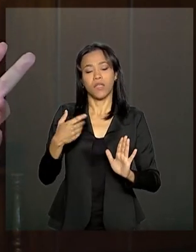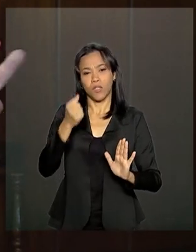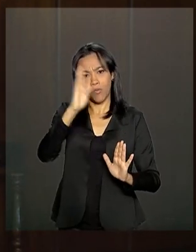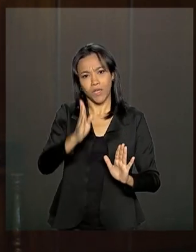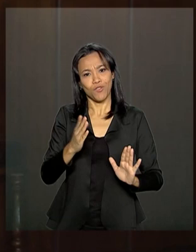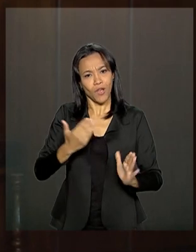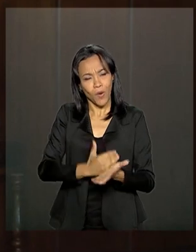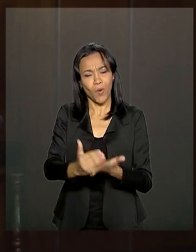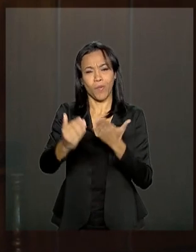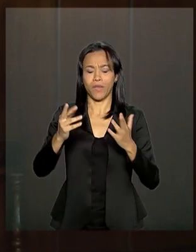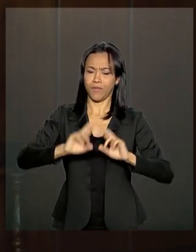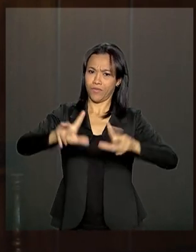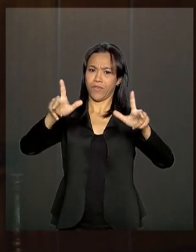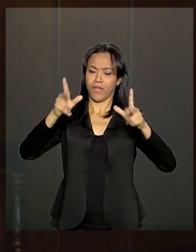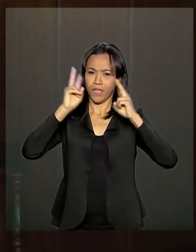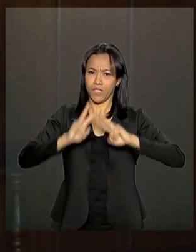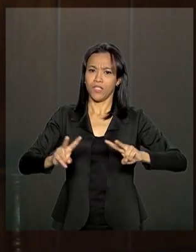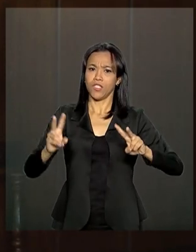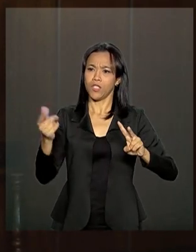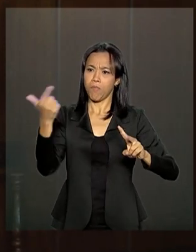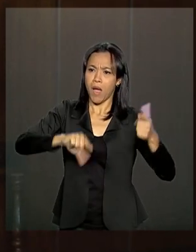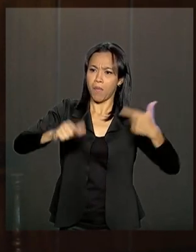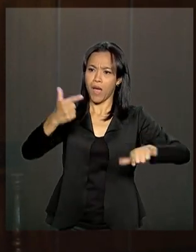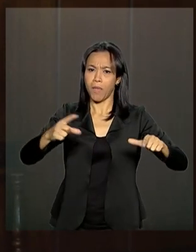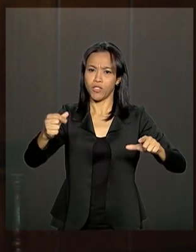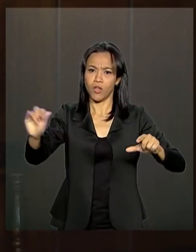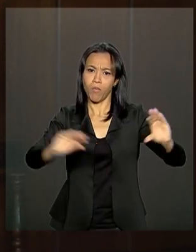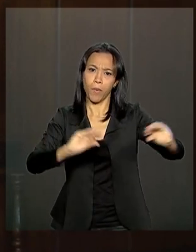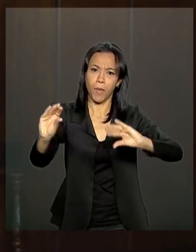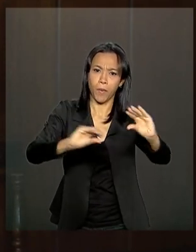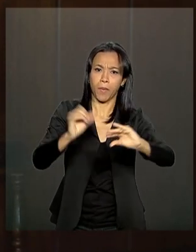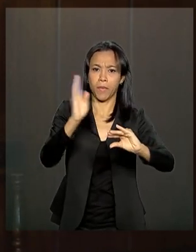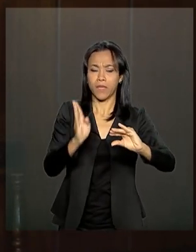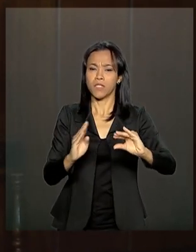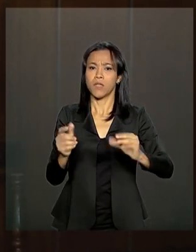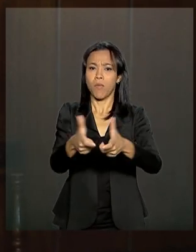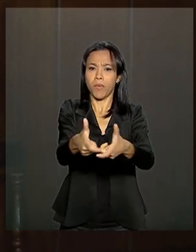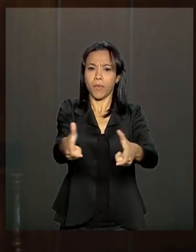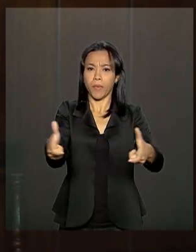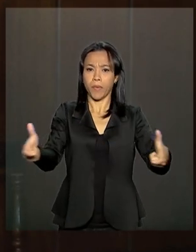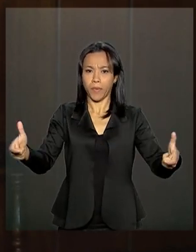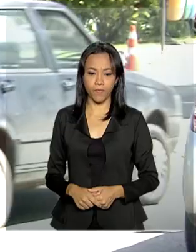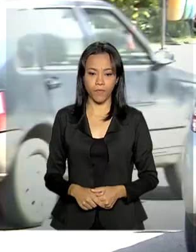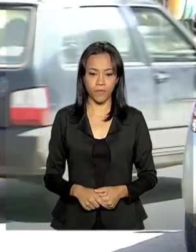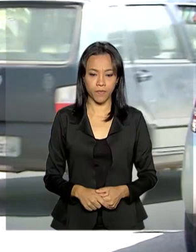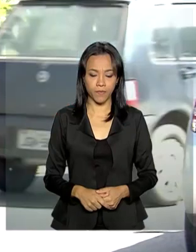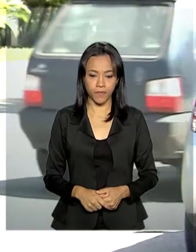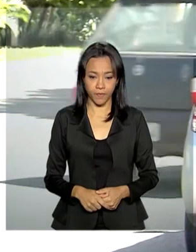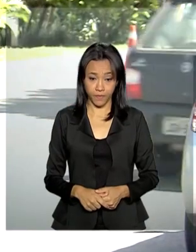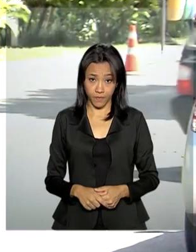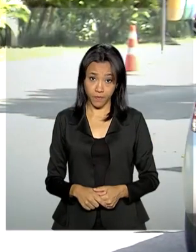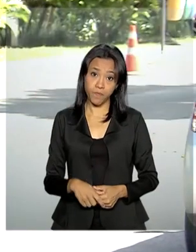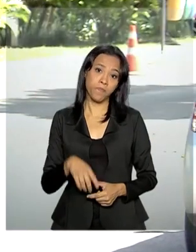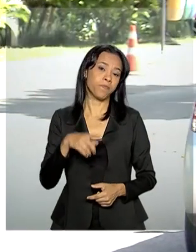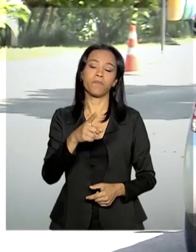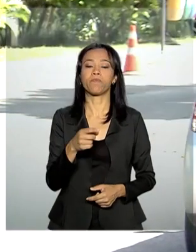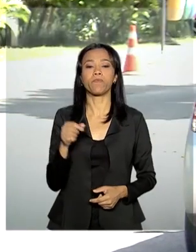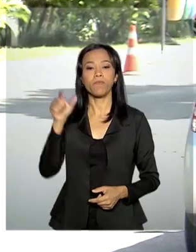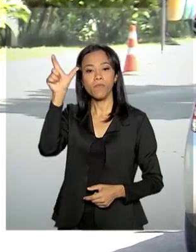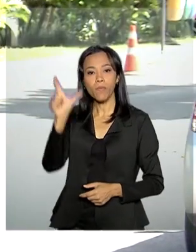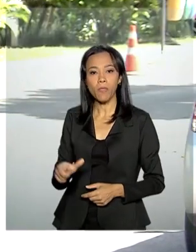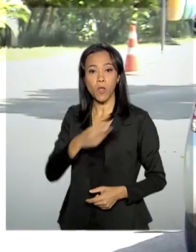outras perspectivas, já começam ondas de investimento, os empregos já começam a retomar. Paulo Guedes